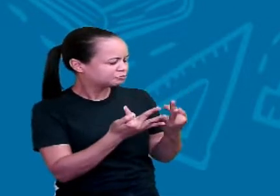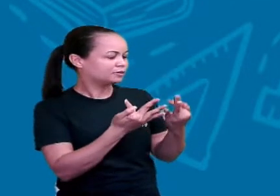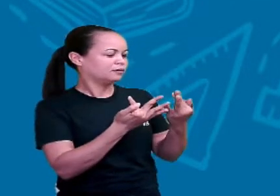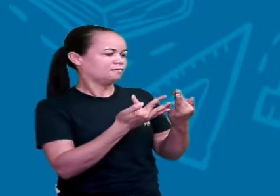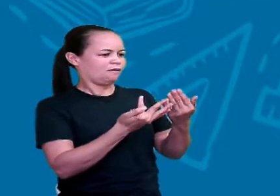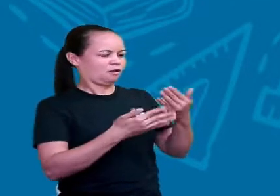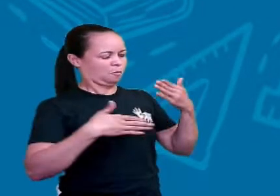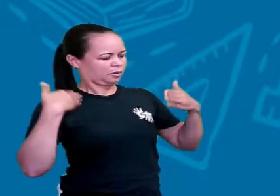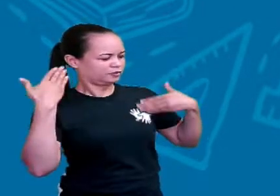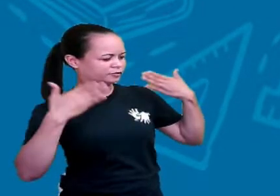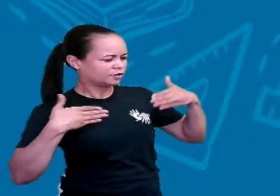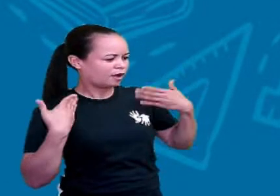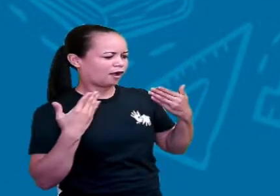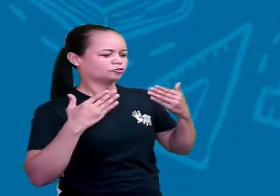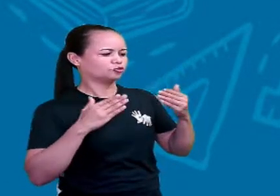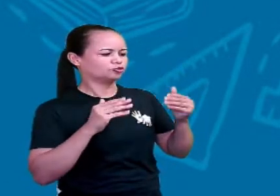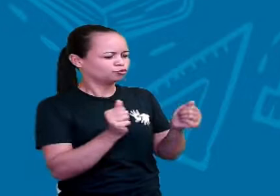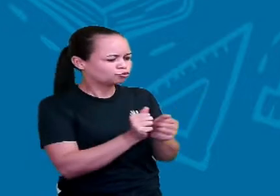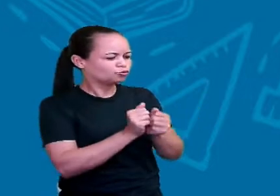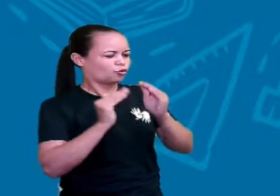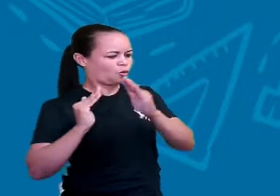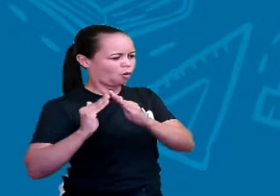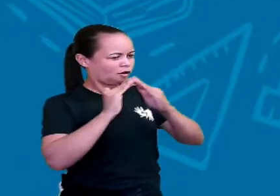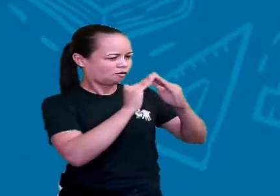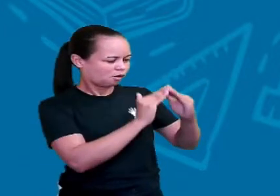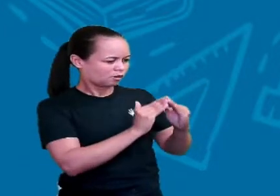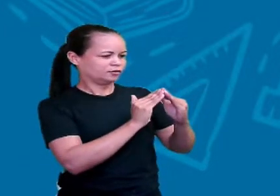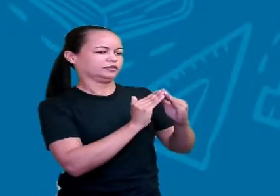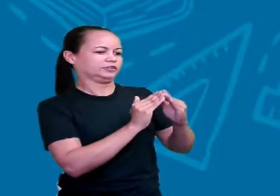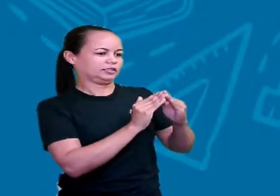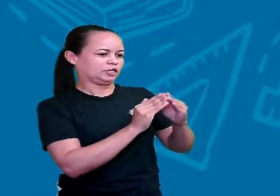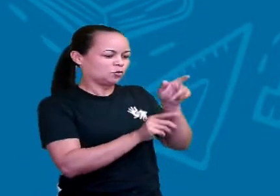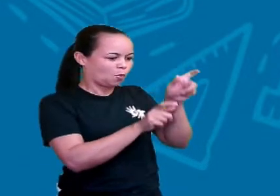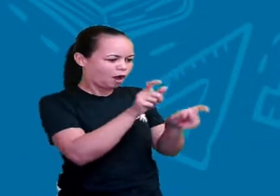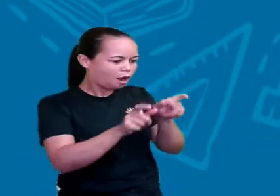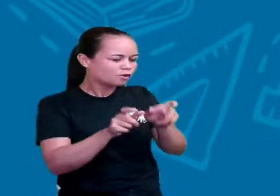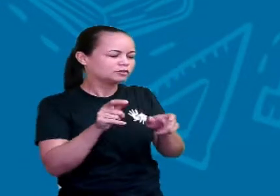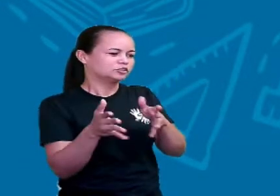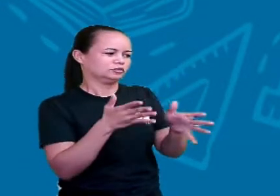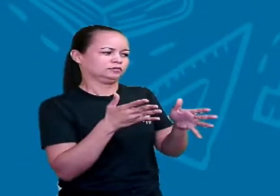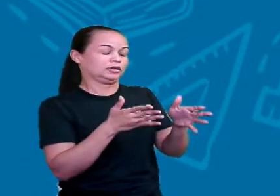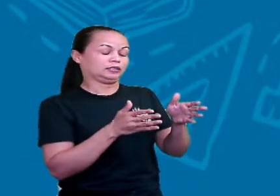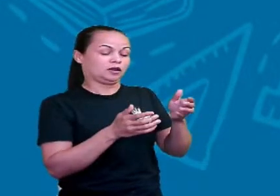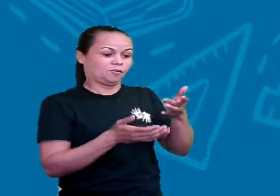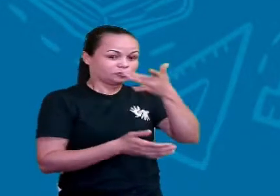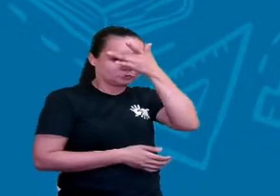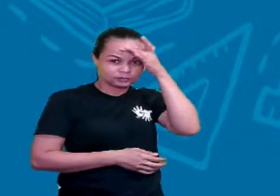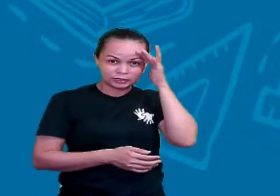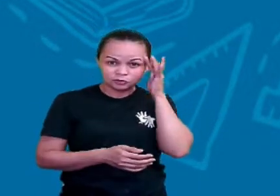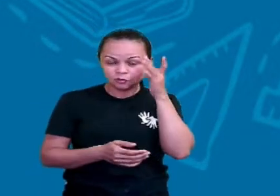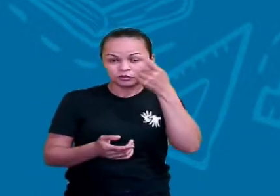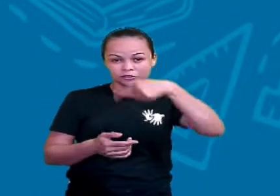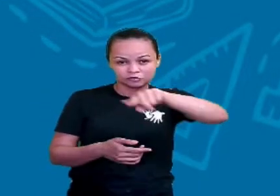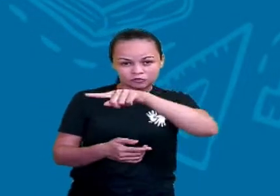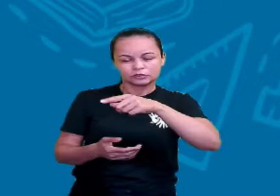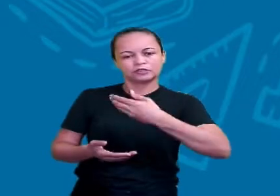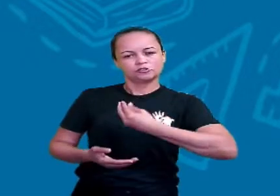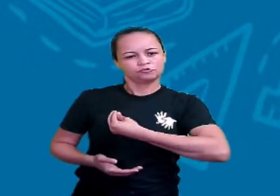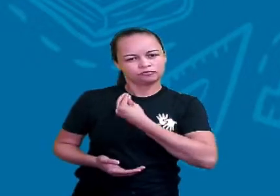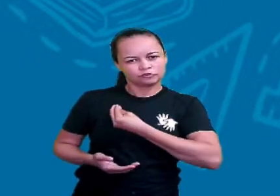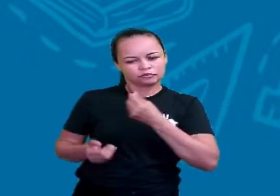para passear com meus vizinhos, certo? Então, as pessoas que você convive, que você se relaciona, que você